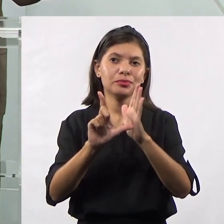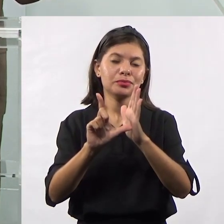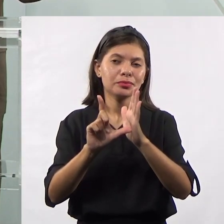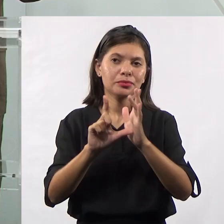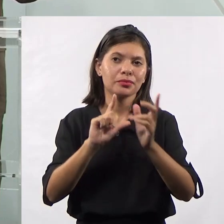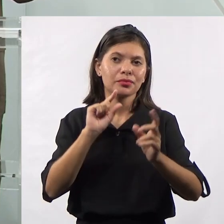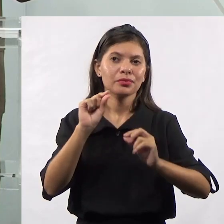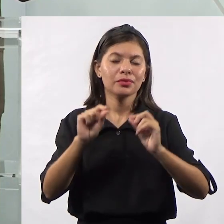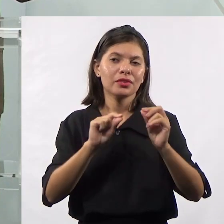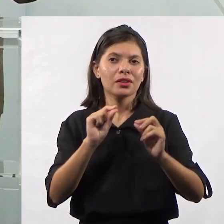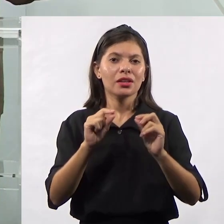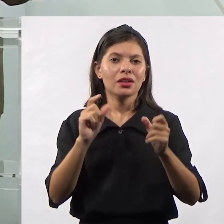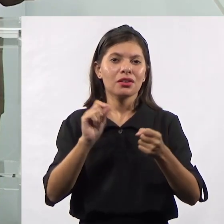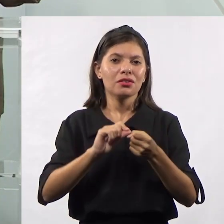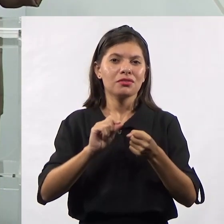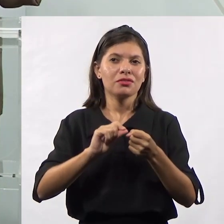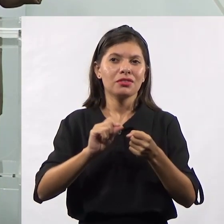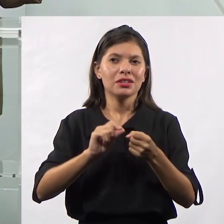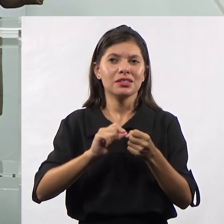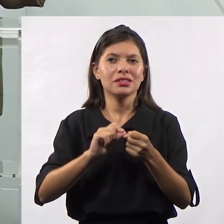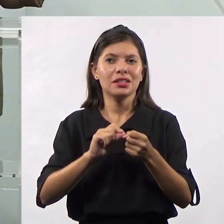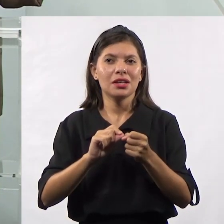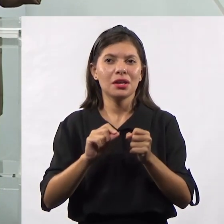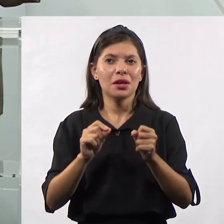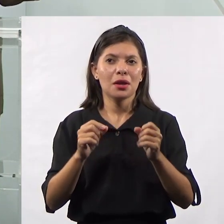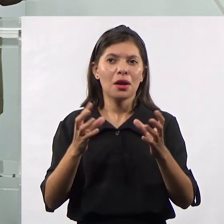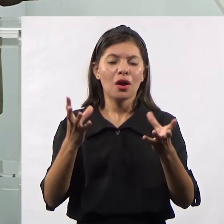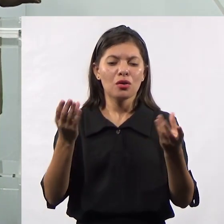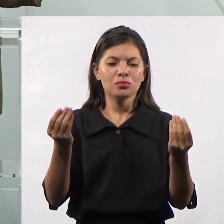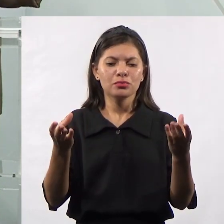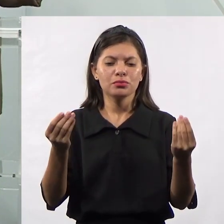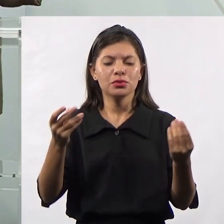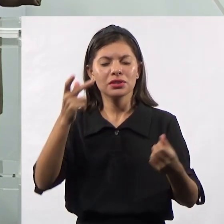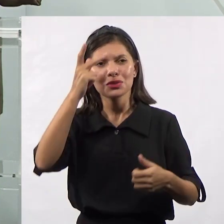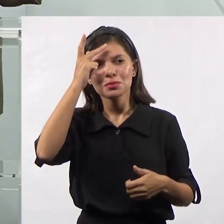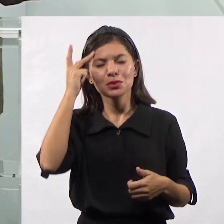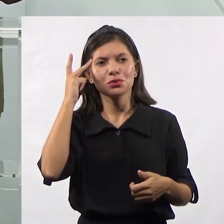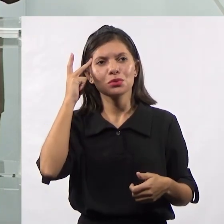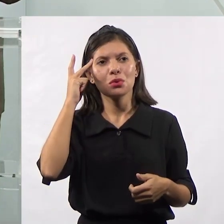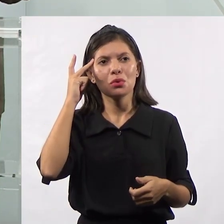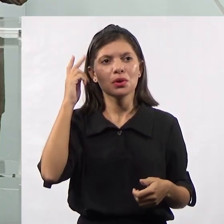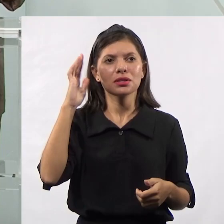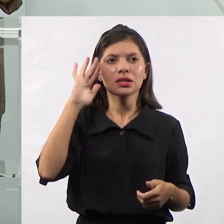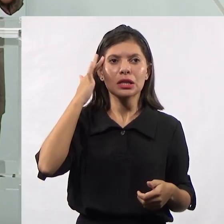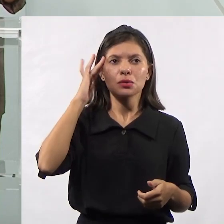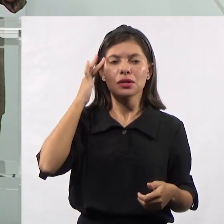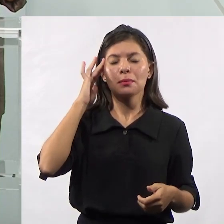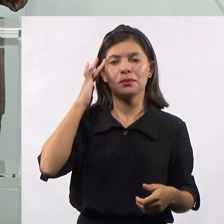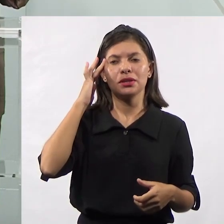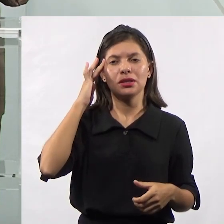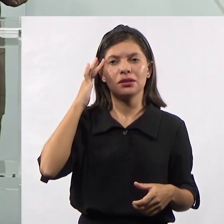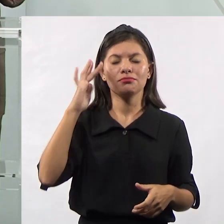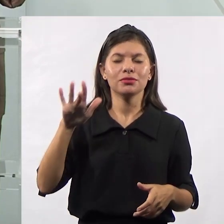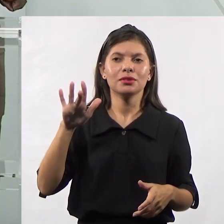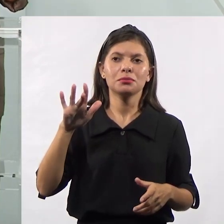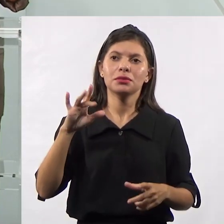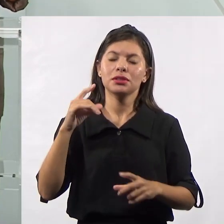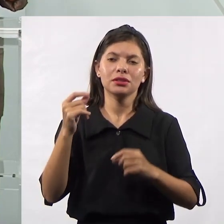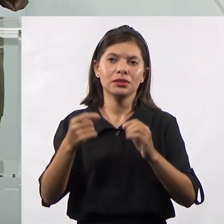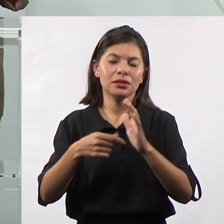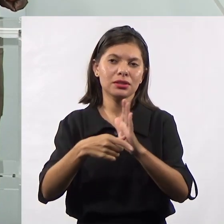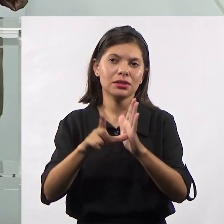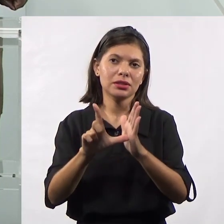fazer uma habilitação de tanto de gente que a gente nem sabia se ia ganhar ou não a licitação. Agora, vejam a diferença. A gente